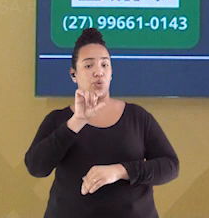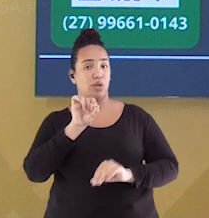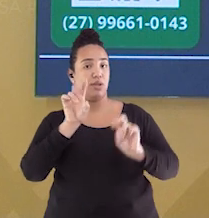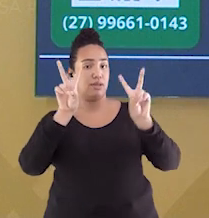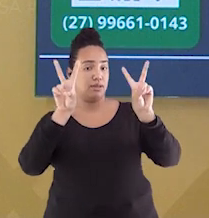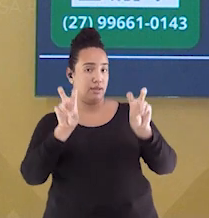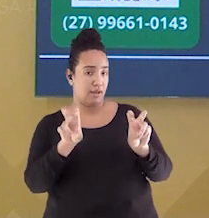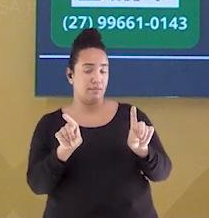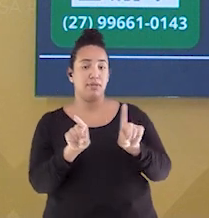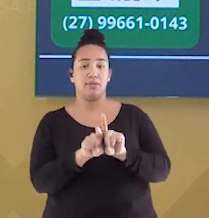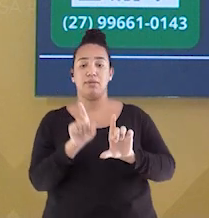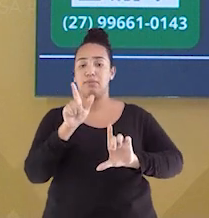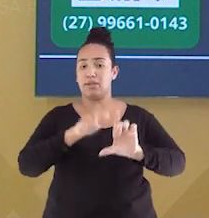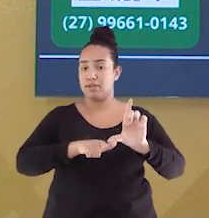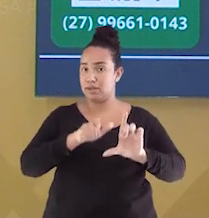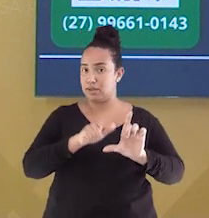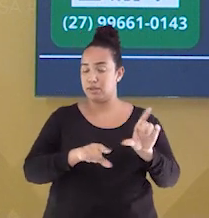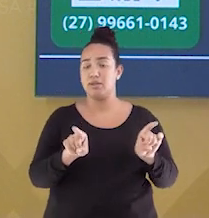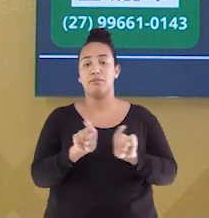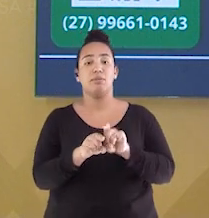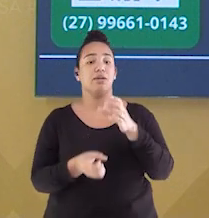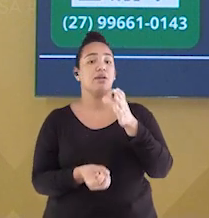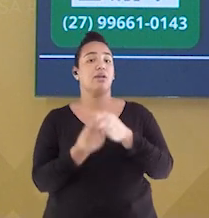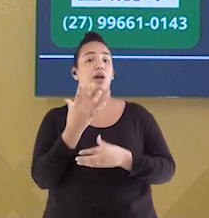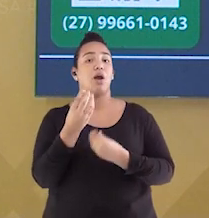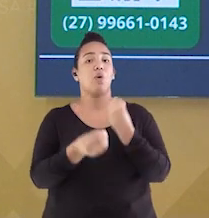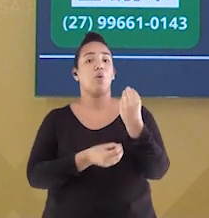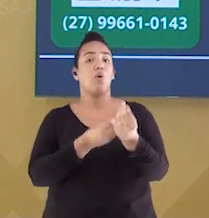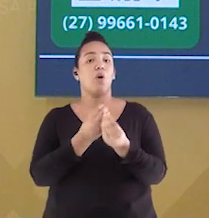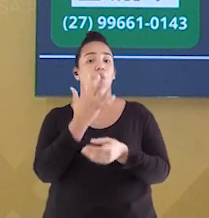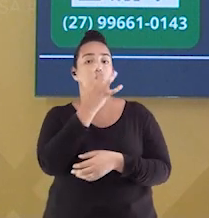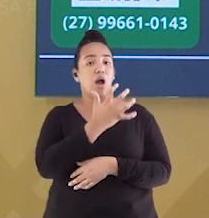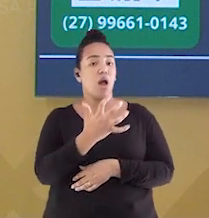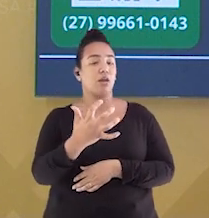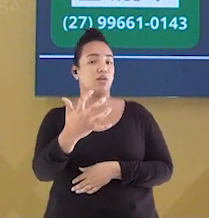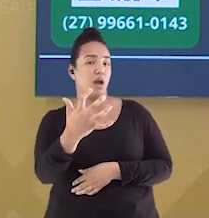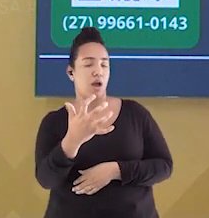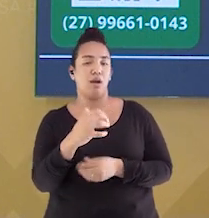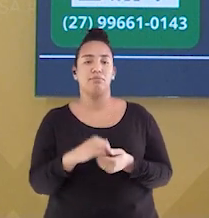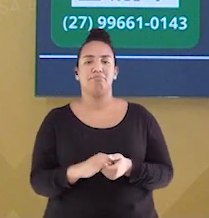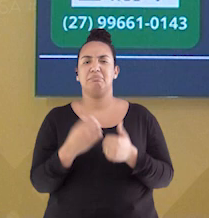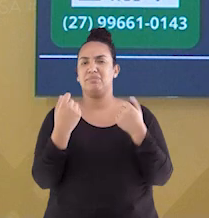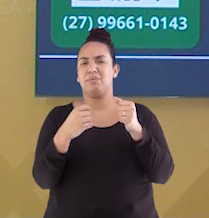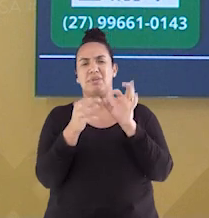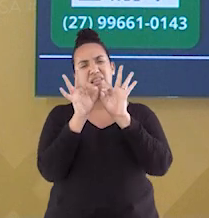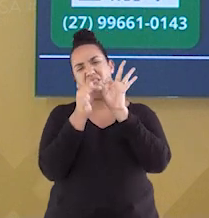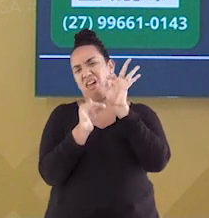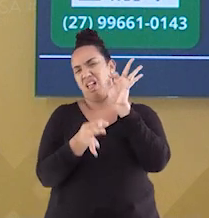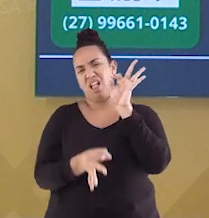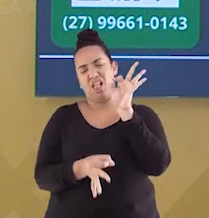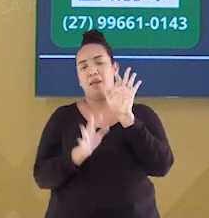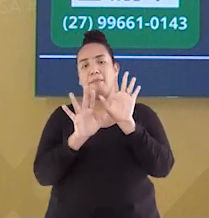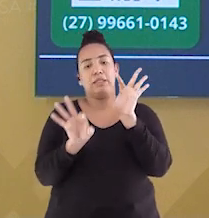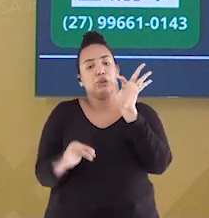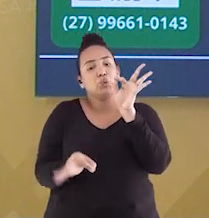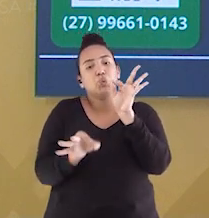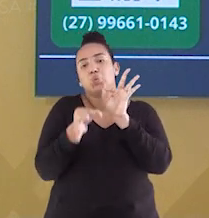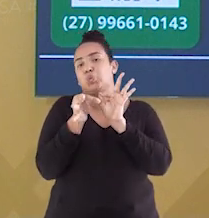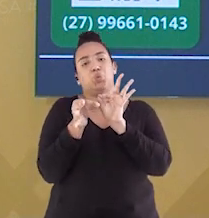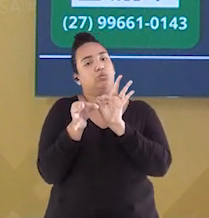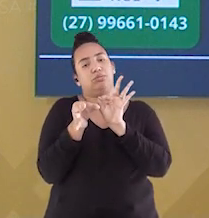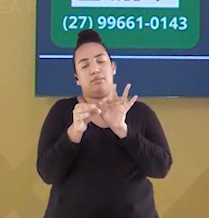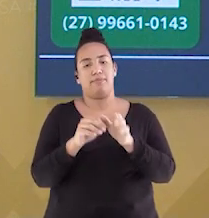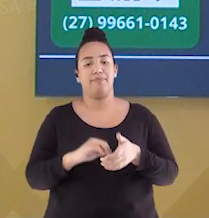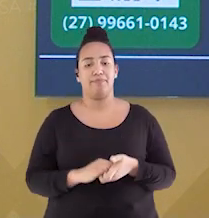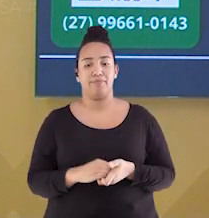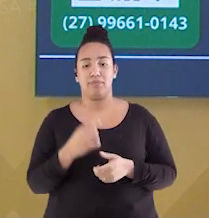escrever a letra e criar a forma de cantar essa letra. Não precisa ser muito grande, mas também não pode ser muito pequeno. Vou deixar